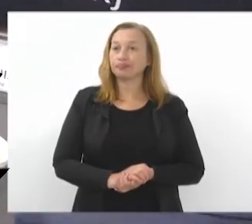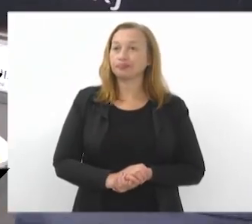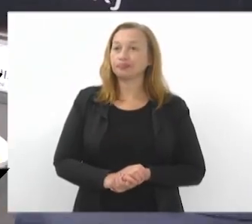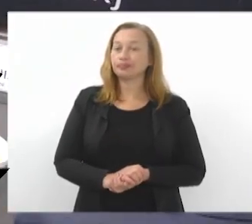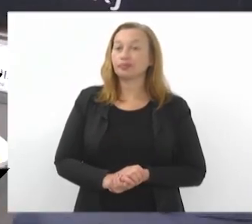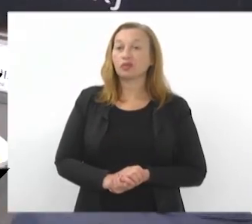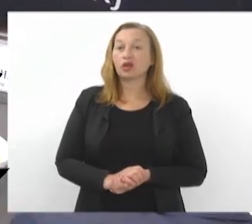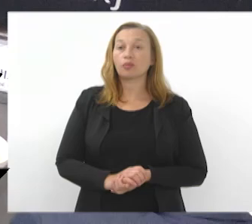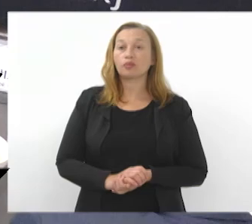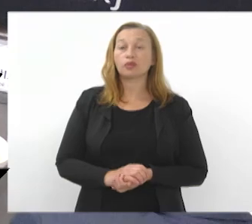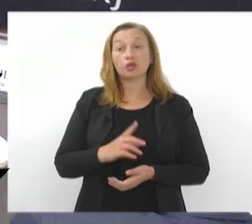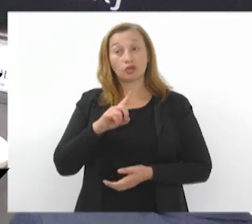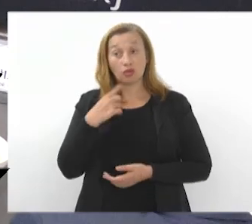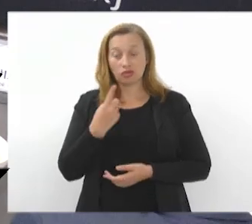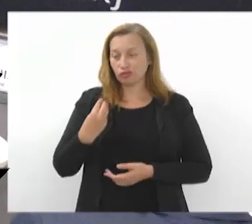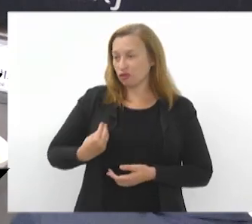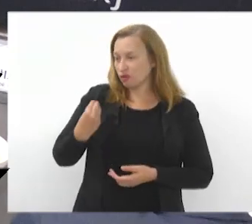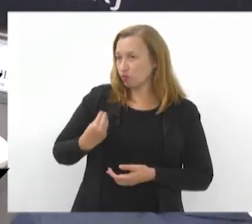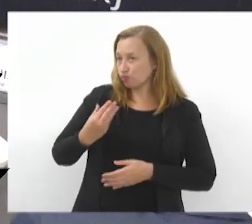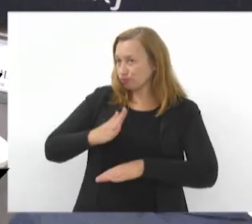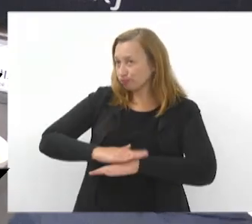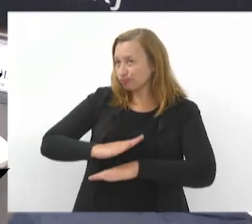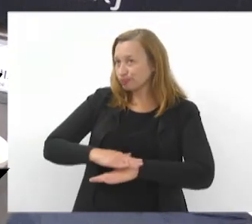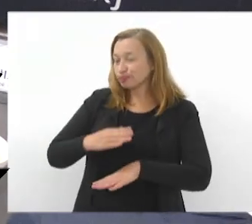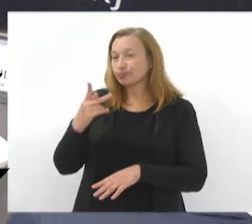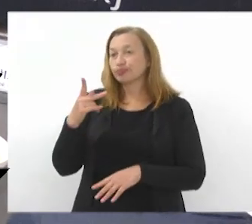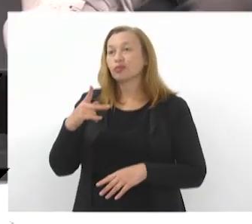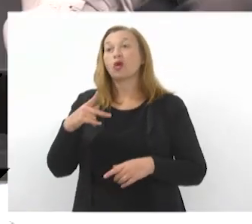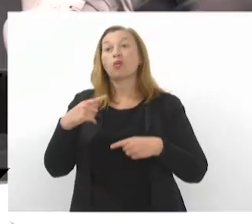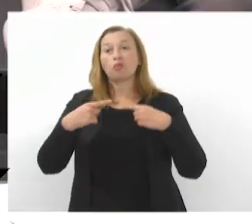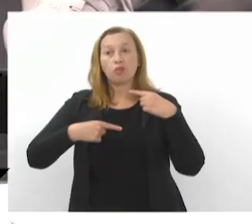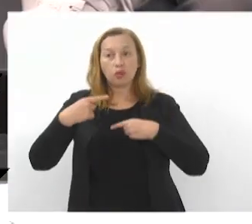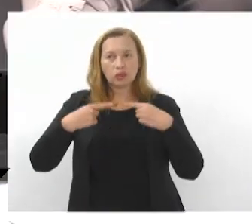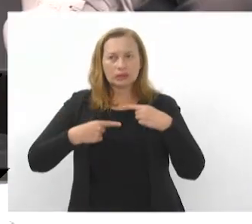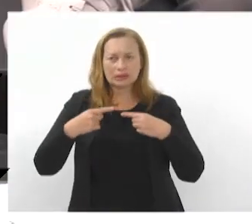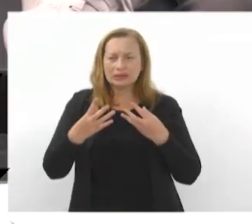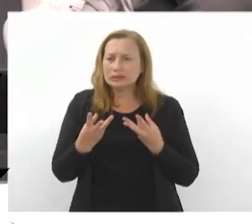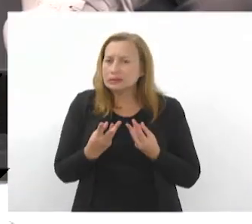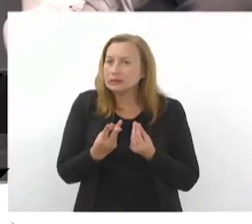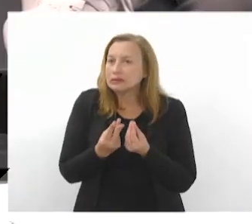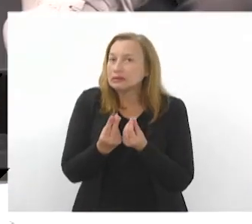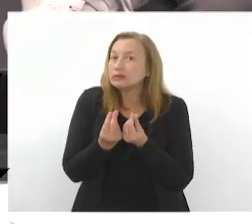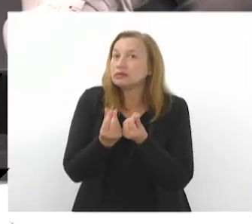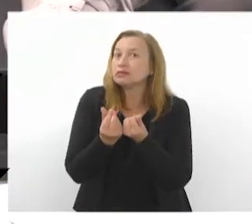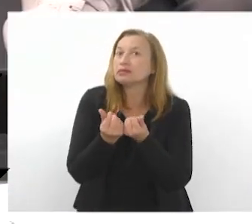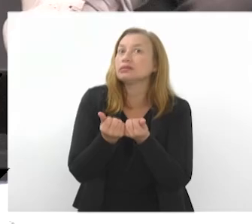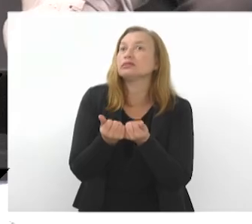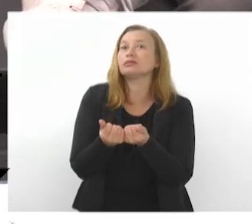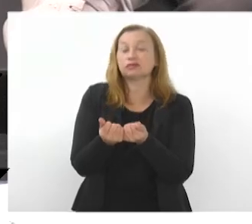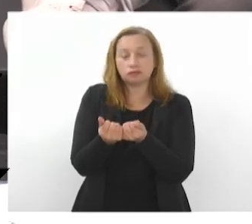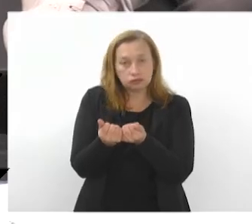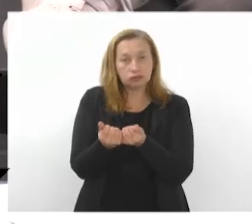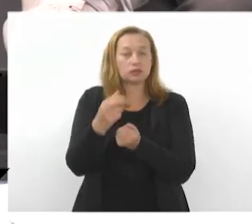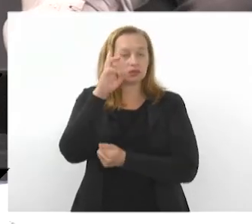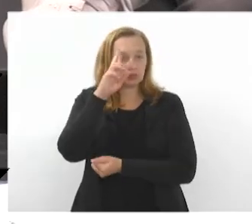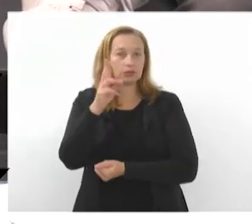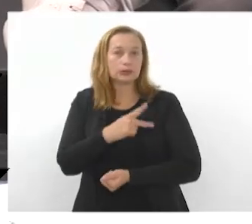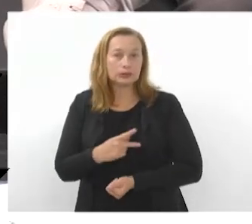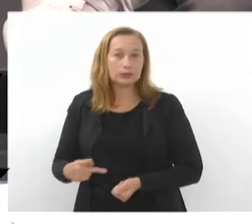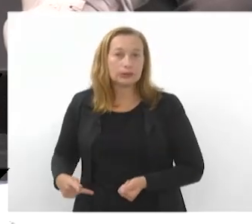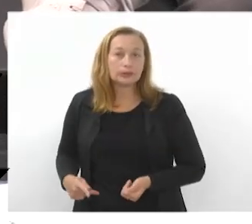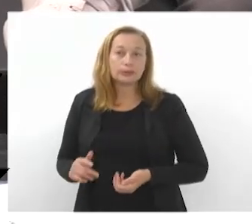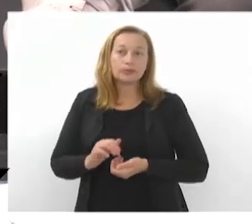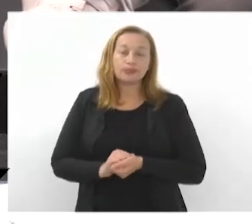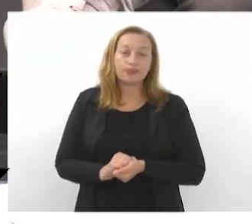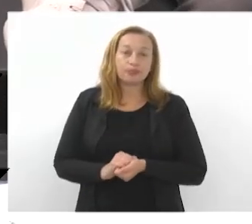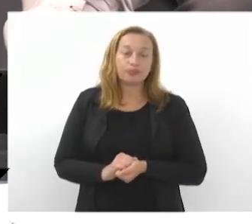Nós vivemos um momento político muito sensível, presidente. A